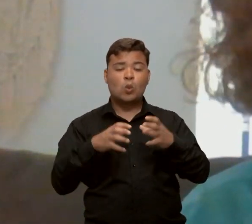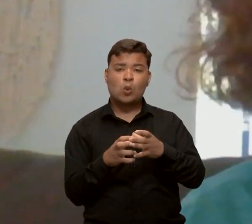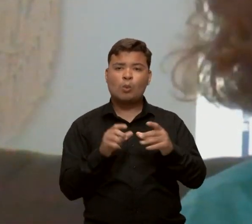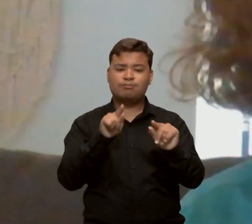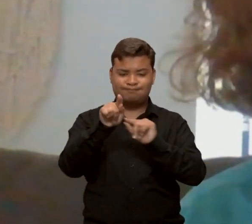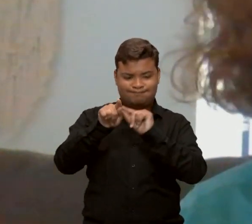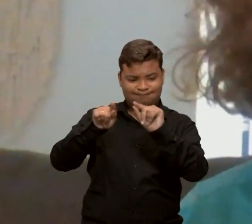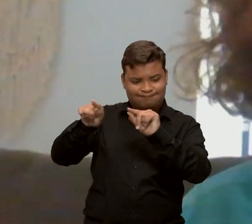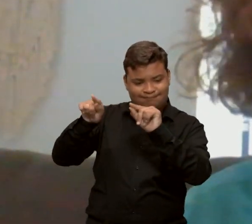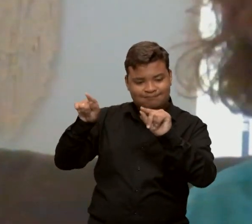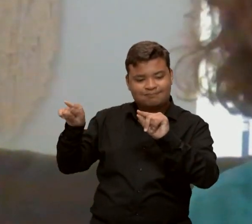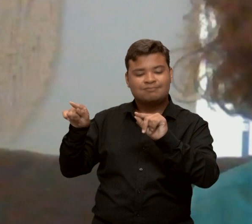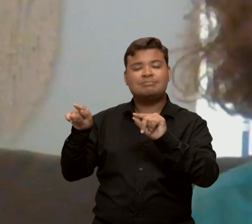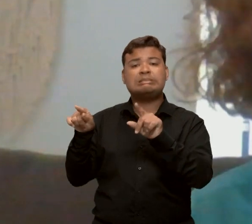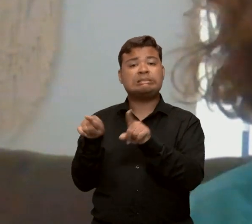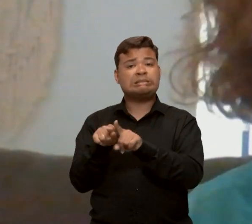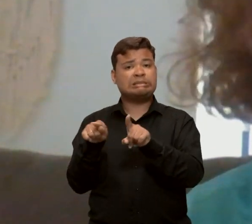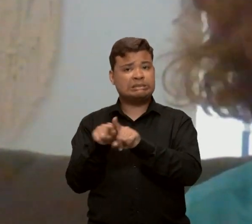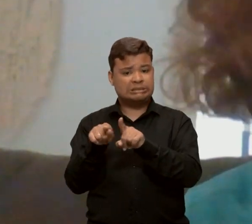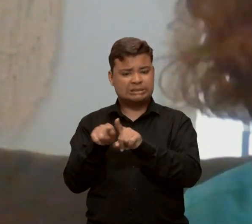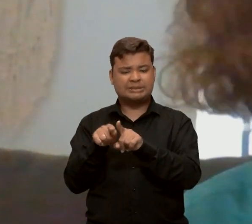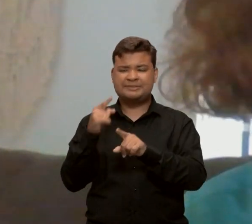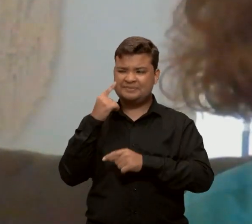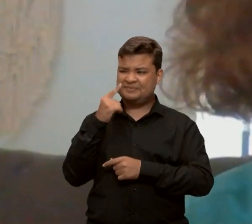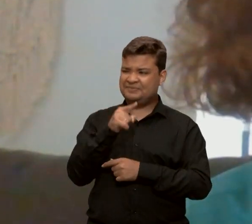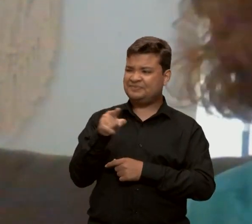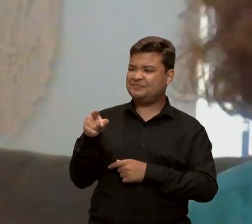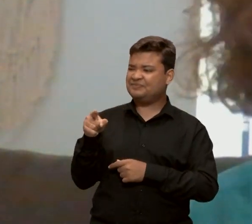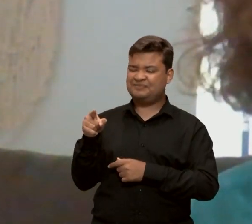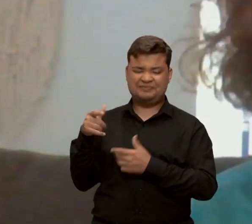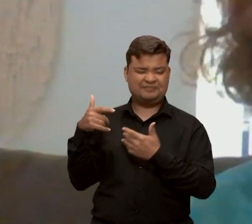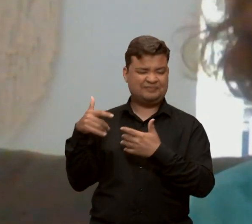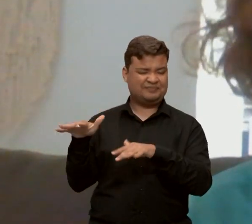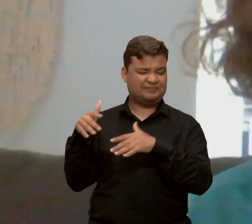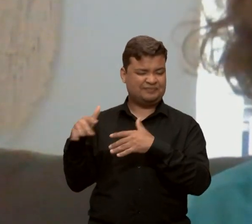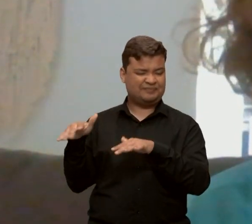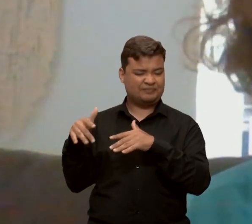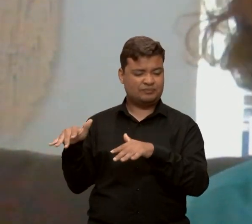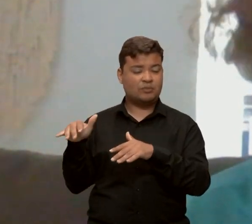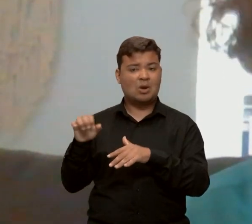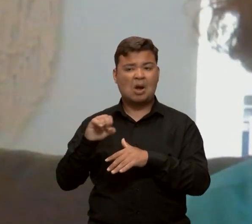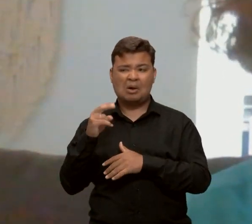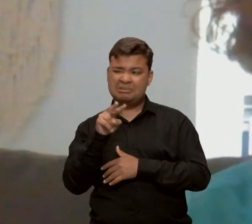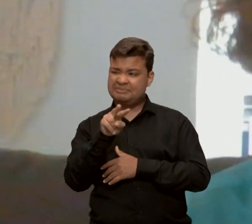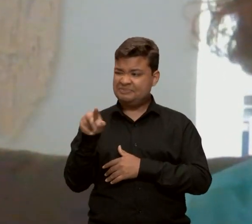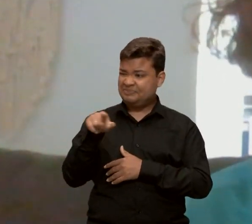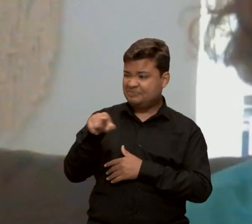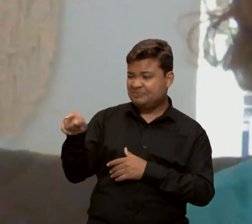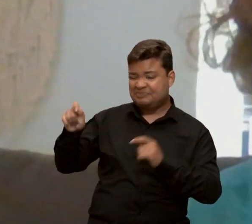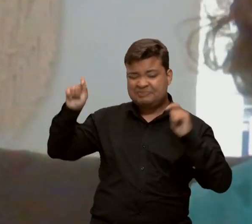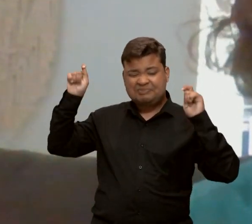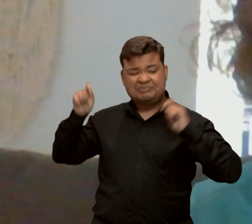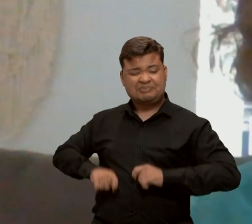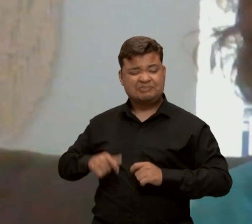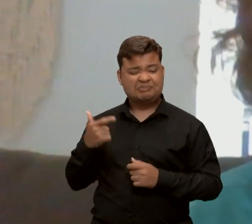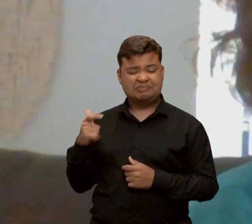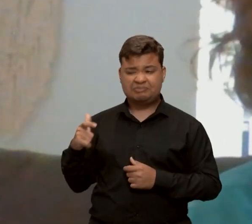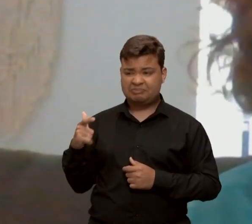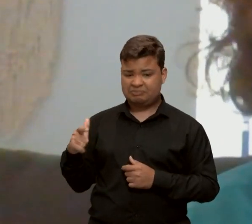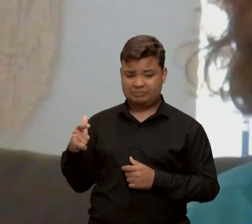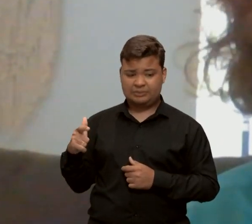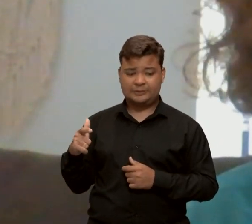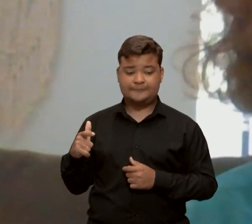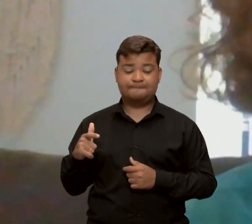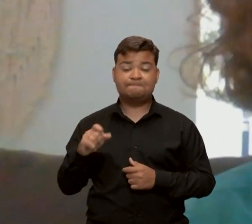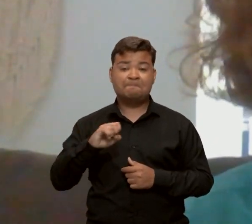são considerados, são menos considerados, ou são considerados como incapazes, ou algumas vezes